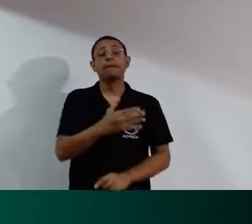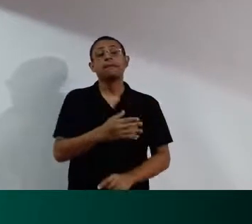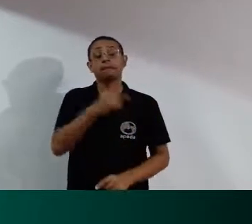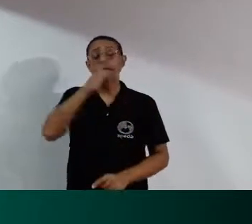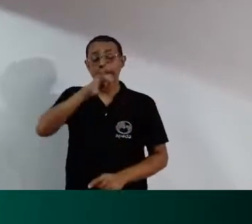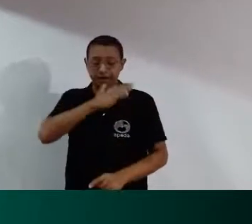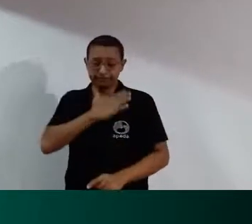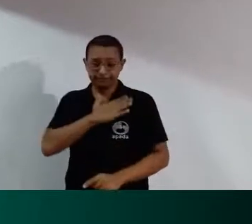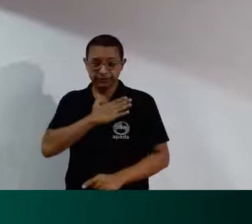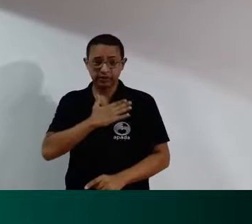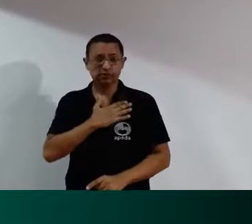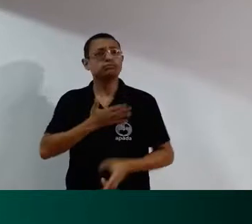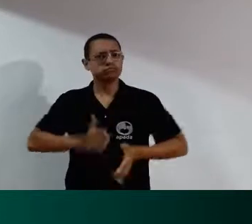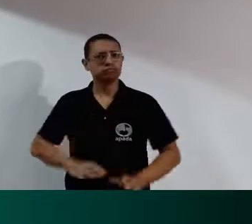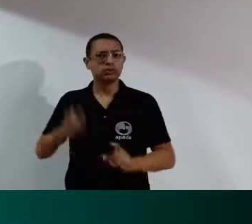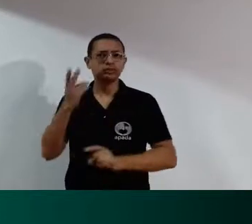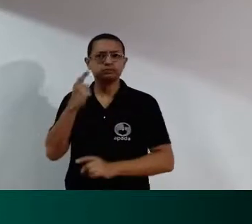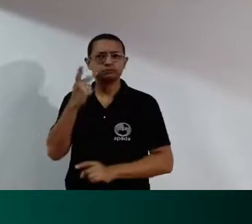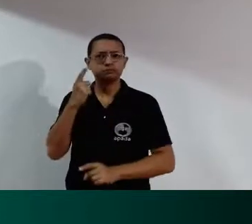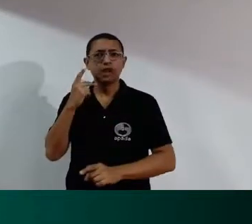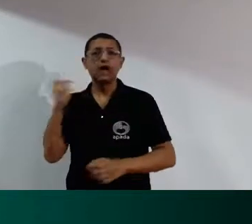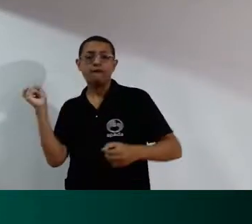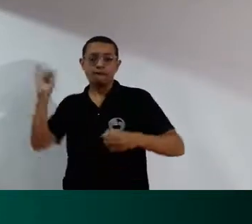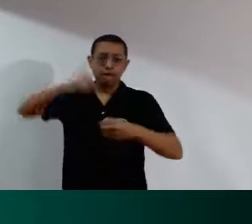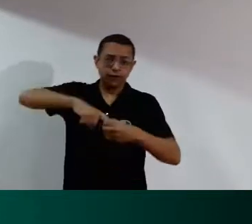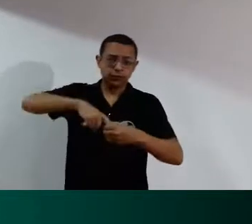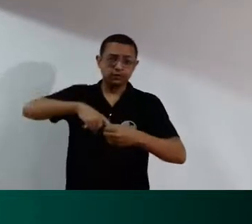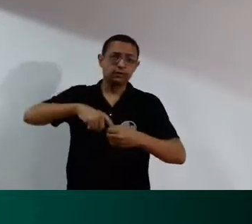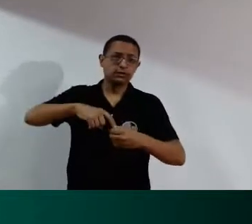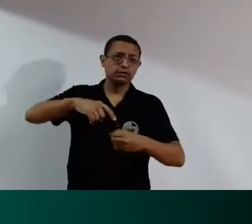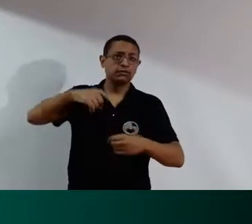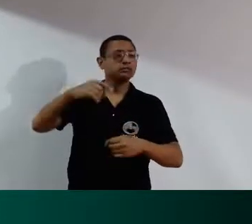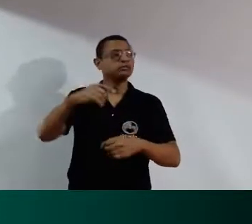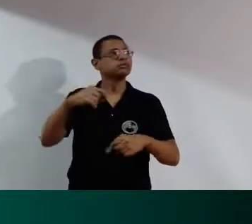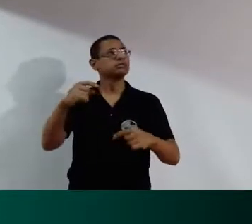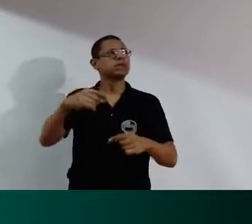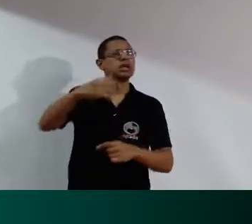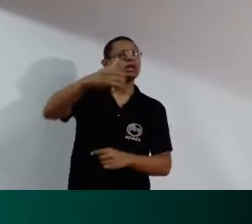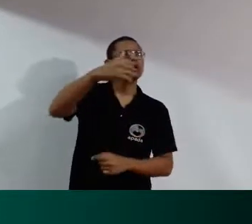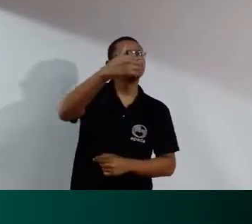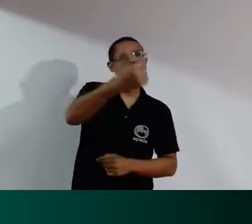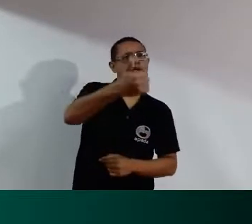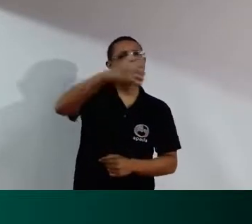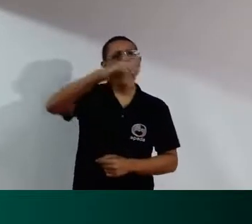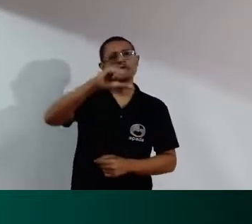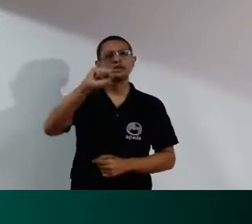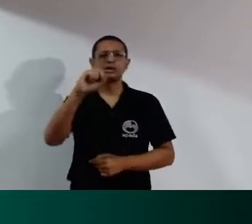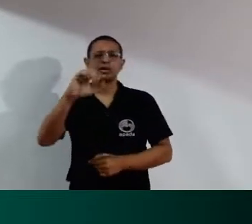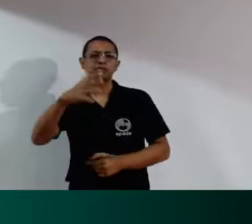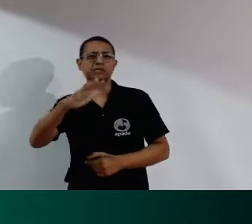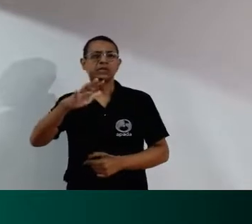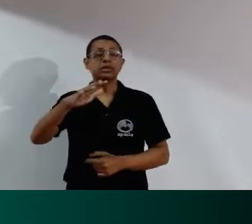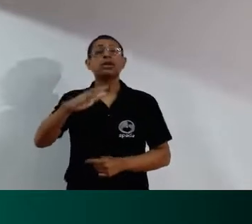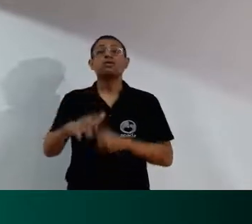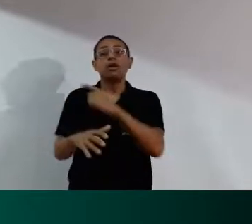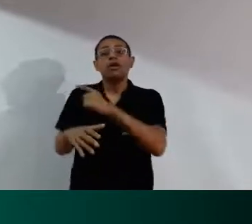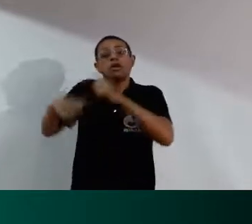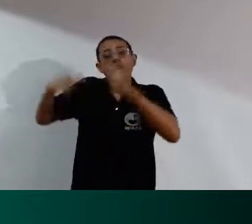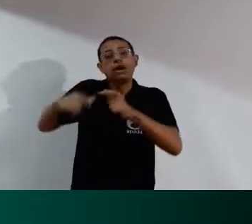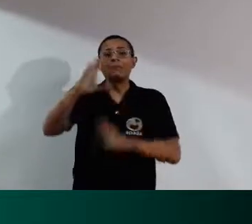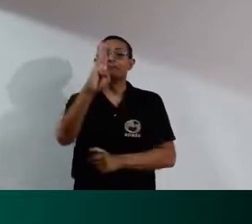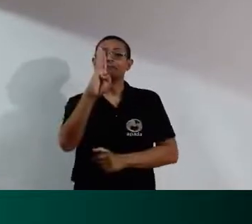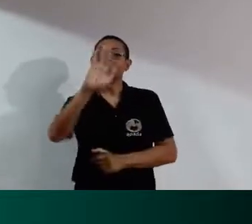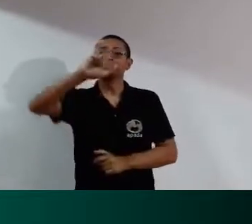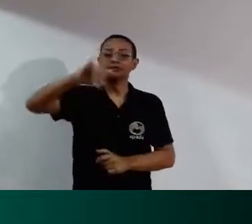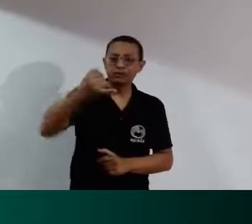voltou para cá na década de 80 e foi no Bom Jardim que eu vivi minha uma parte da minha primeira infância depois